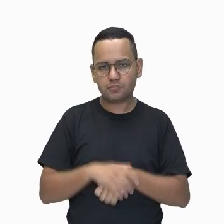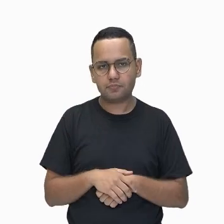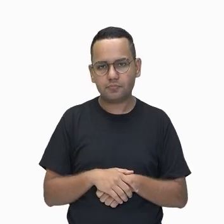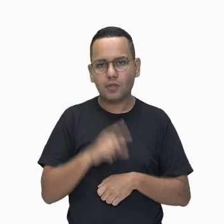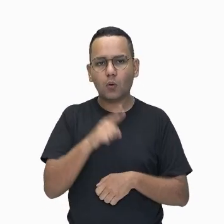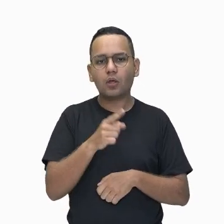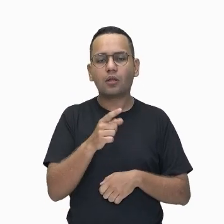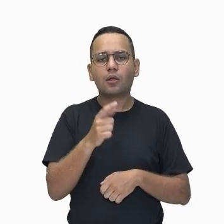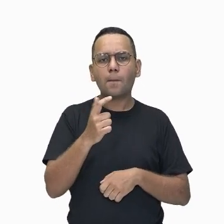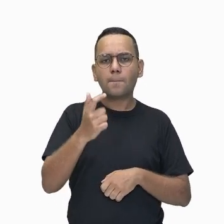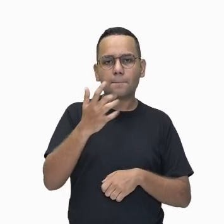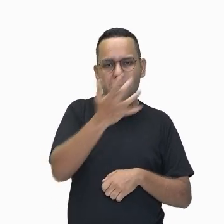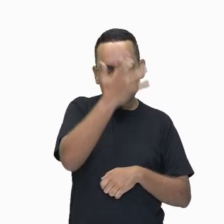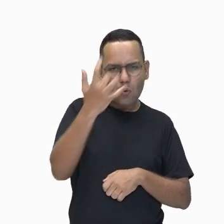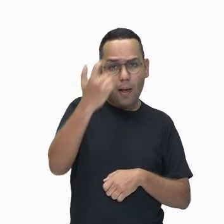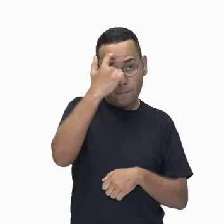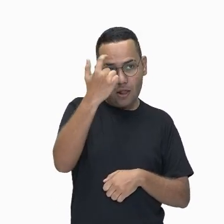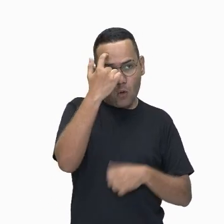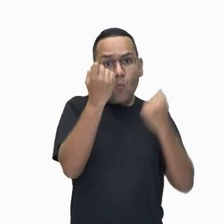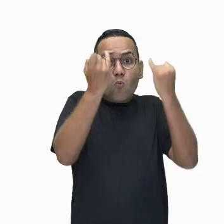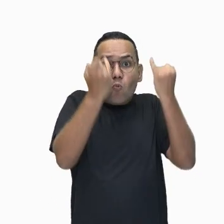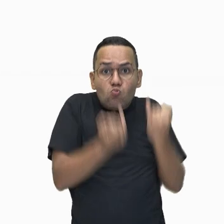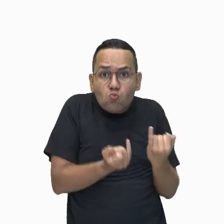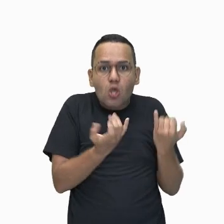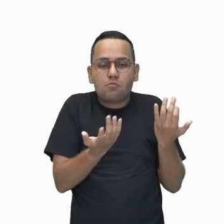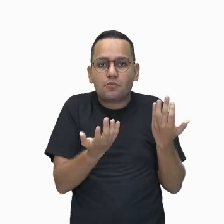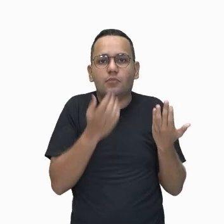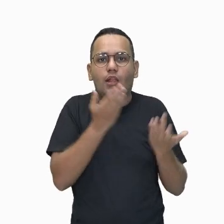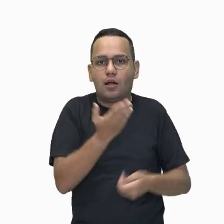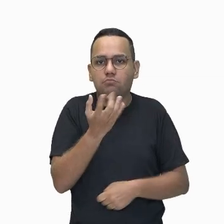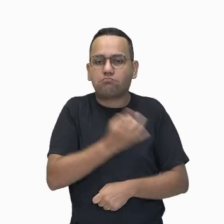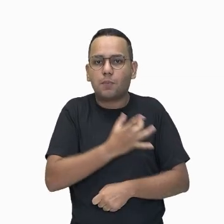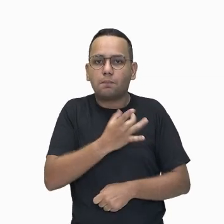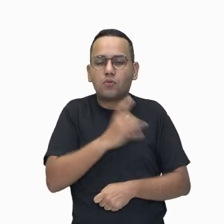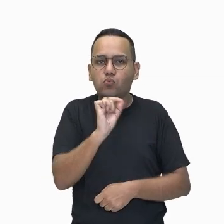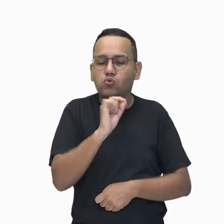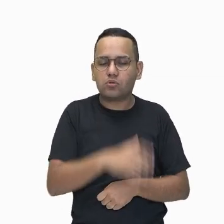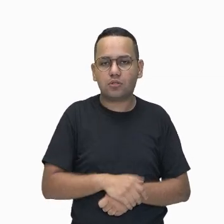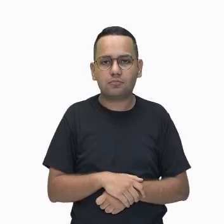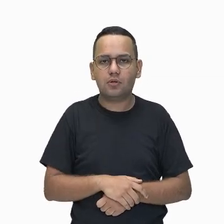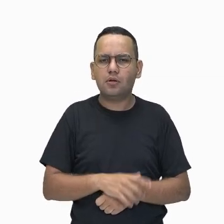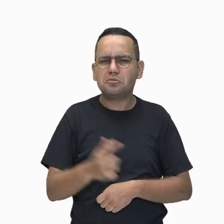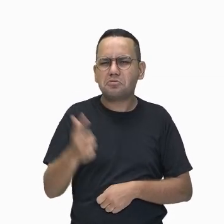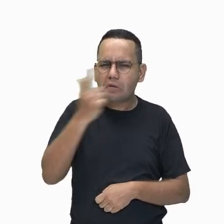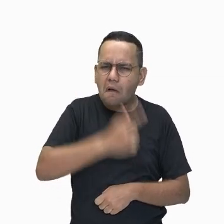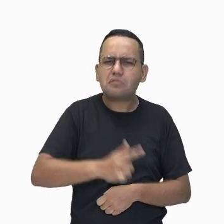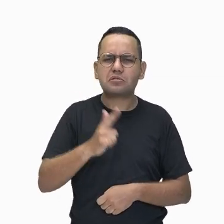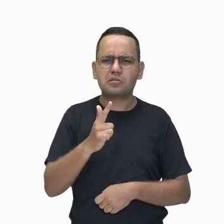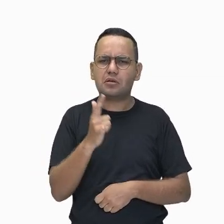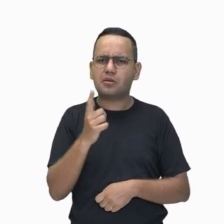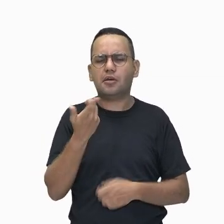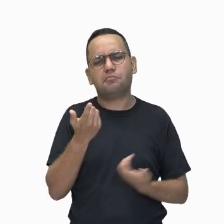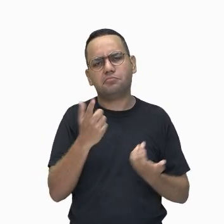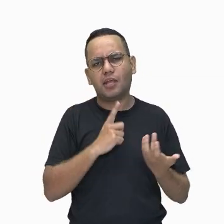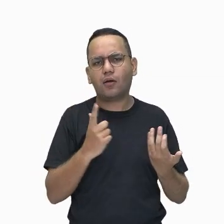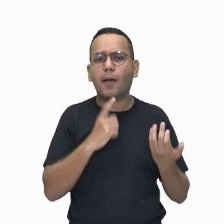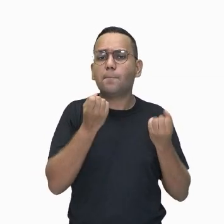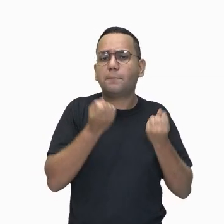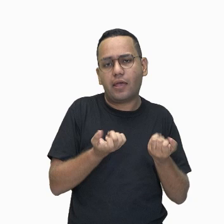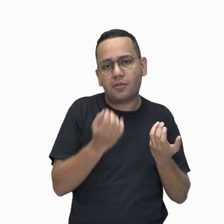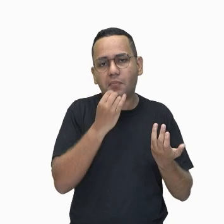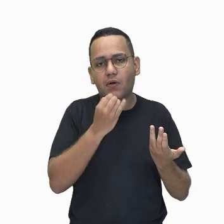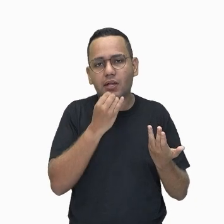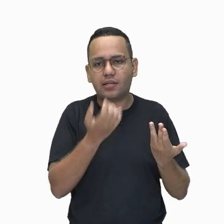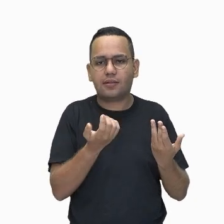que é um transtorno em que a pessoa tem um medo excessivo de ganhar peso. E aí vai ter diversos aspectos, né? Como